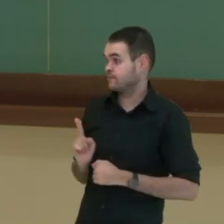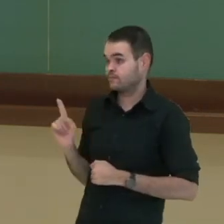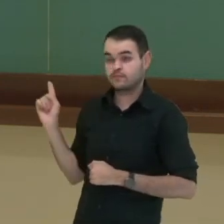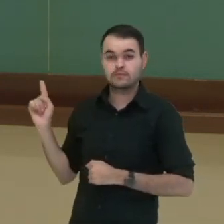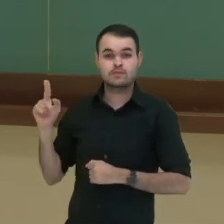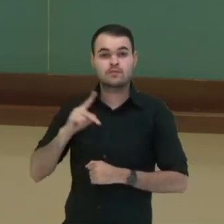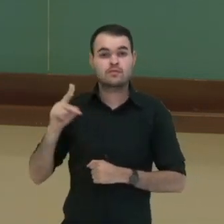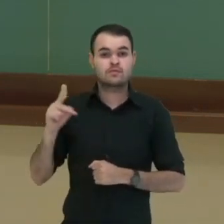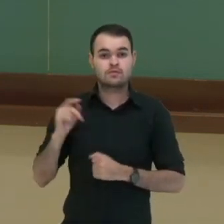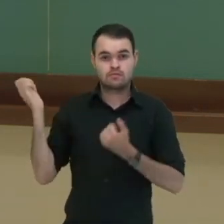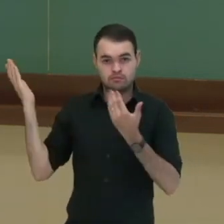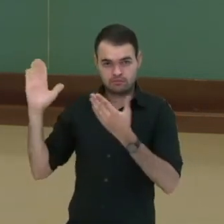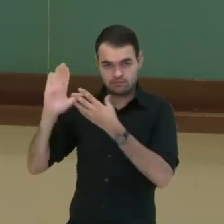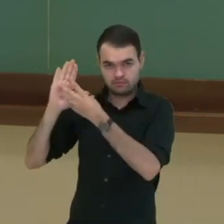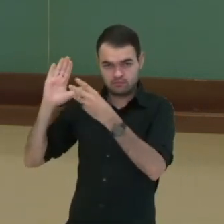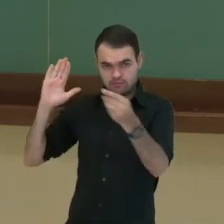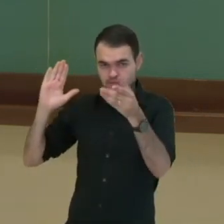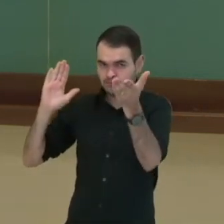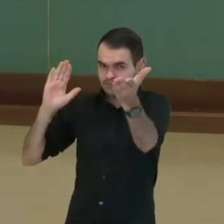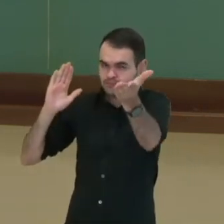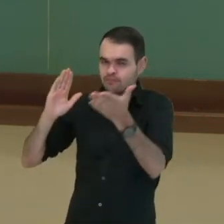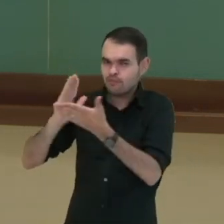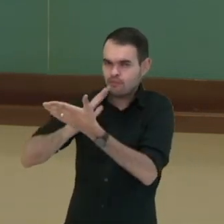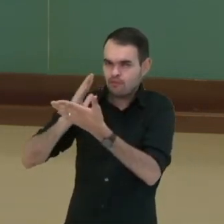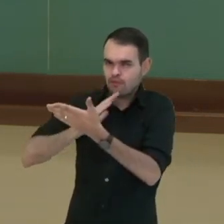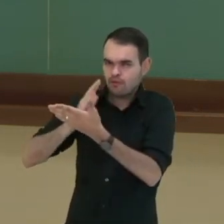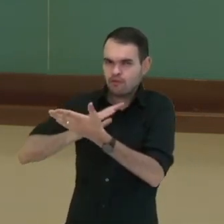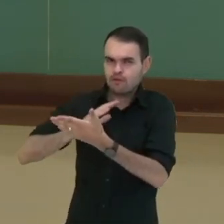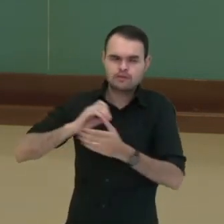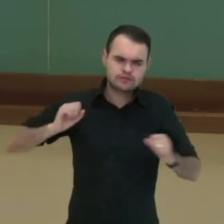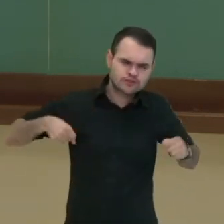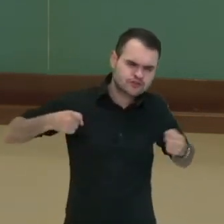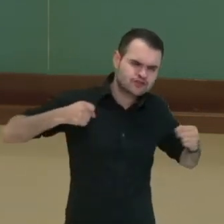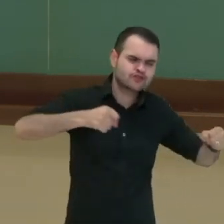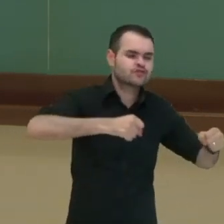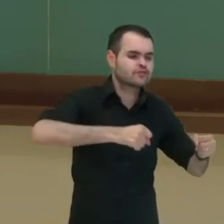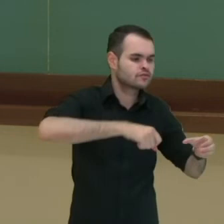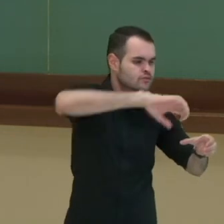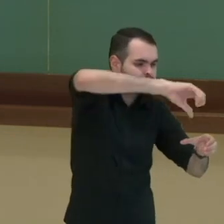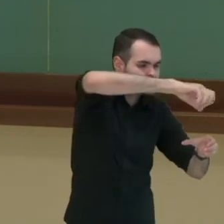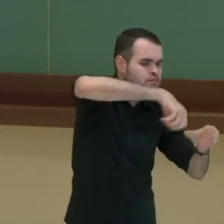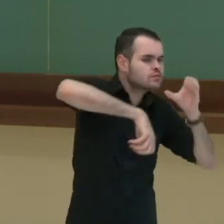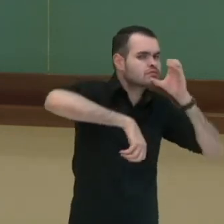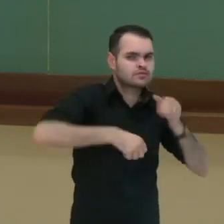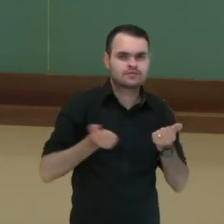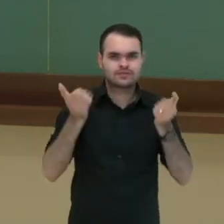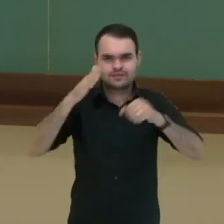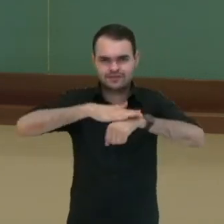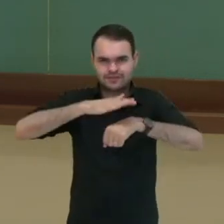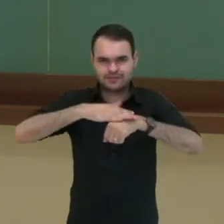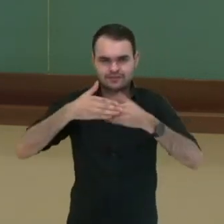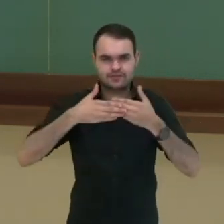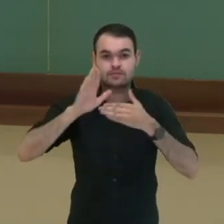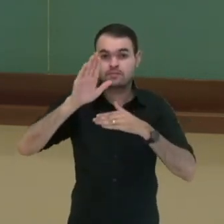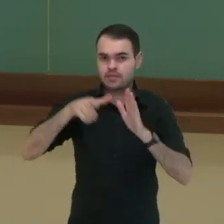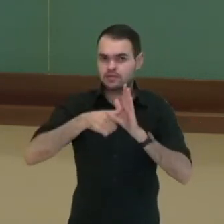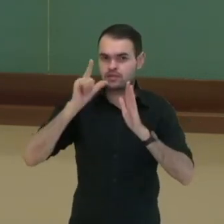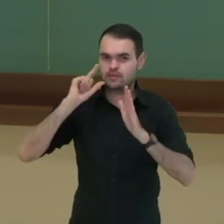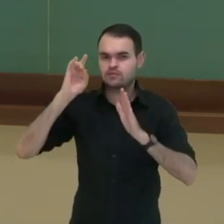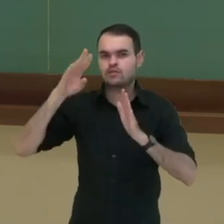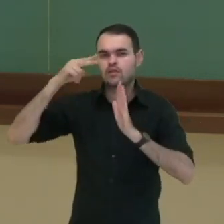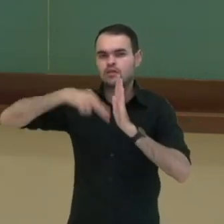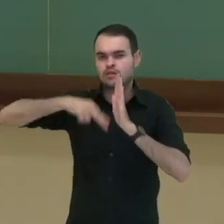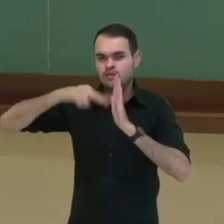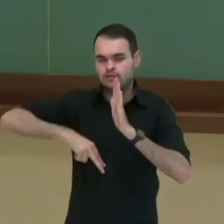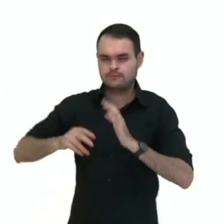a professora vai deixar essa atividade para você e você aproveita, corre lá na cozinha, pega um copinho de água. Eu vou dar um tempinho para você fazer isso, mas antes eu quero conferir essa atividade com